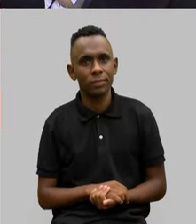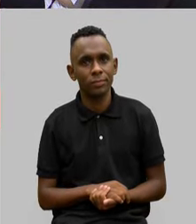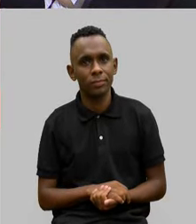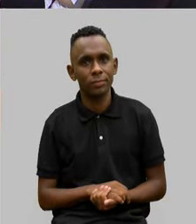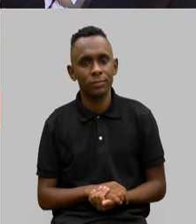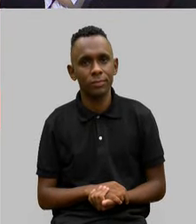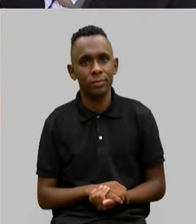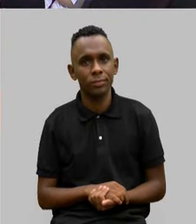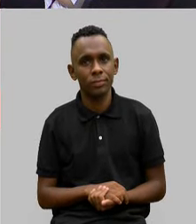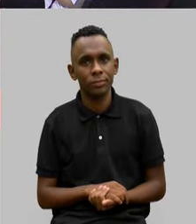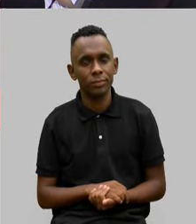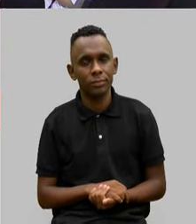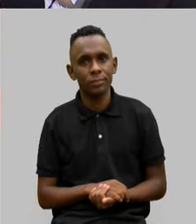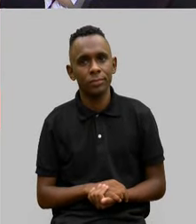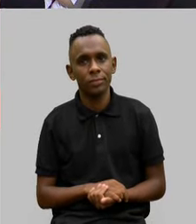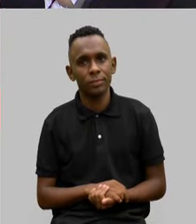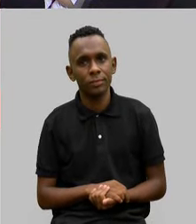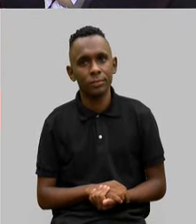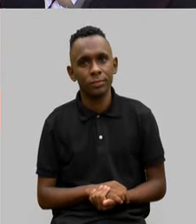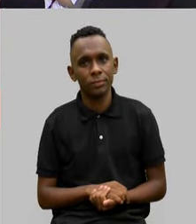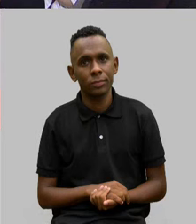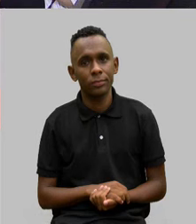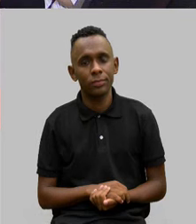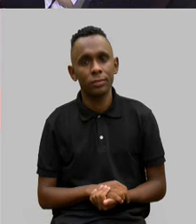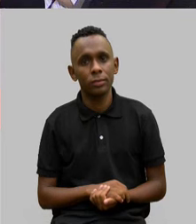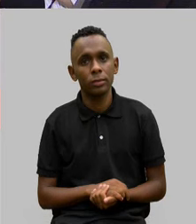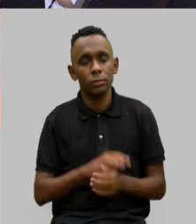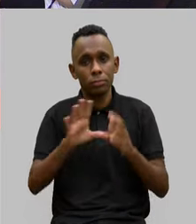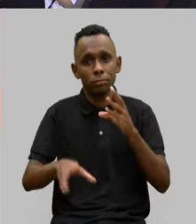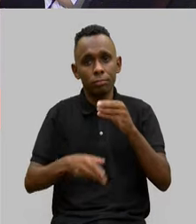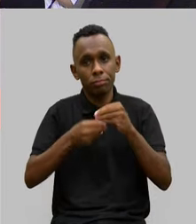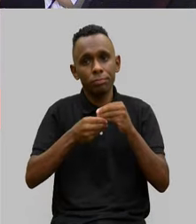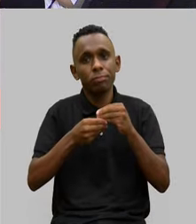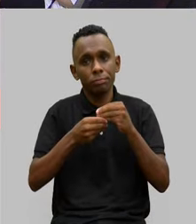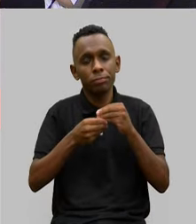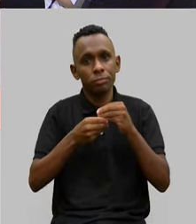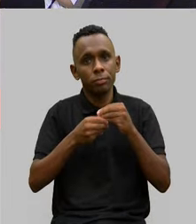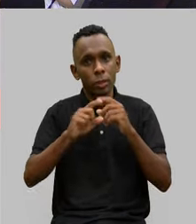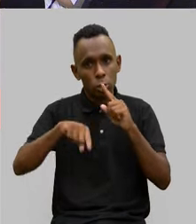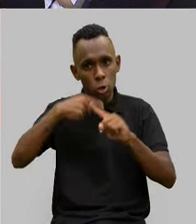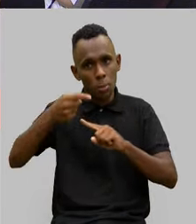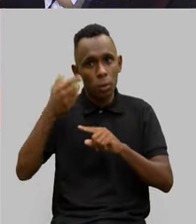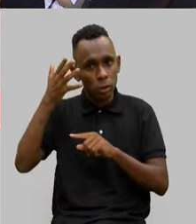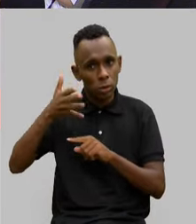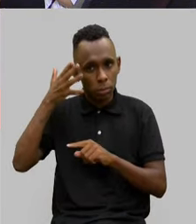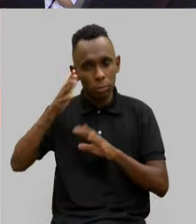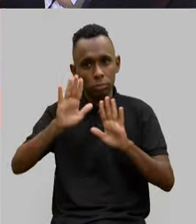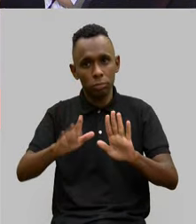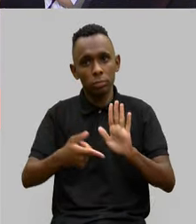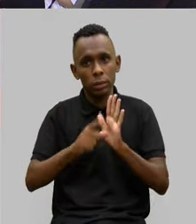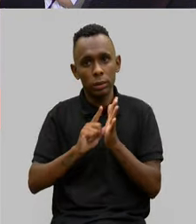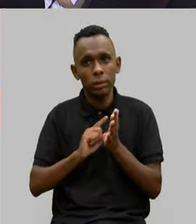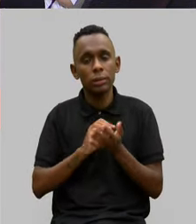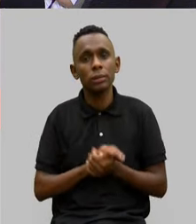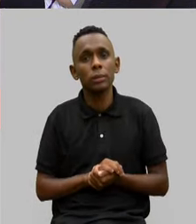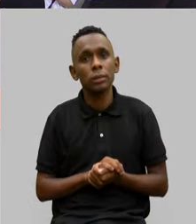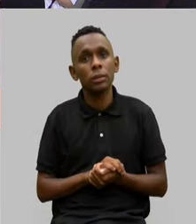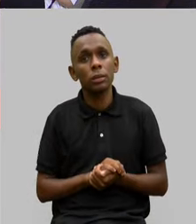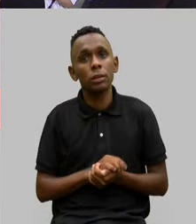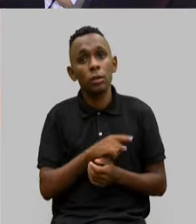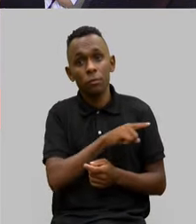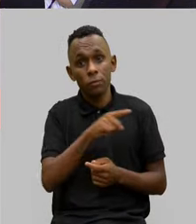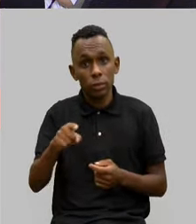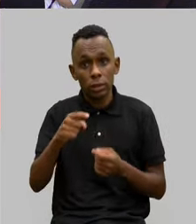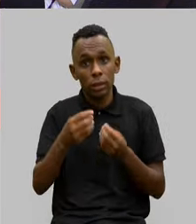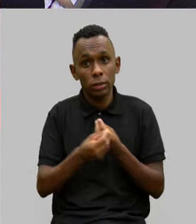Obrigado por favor pessoal só fazer uma observação antes do nosso próximo convidado ou convidada você